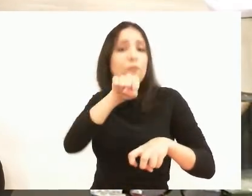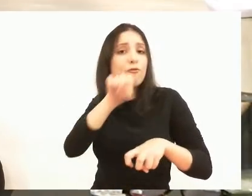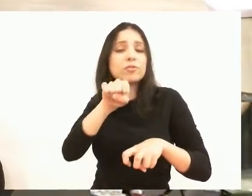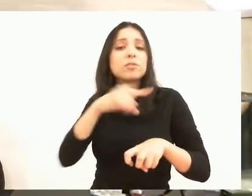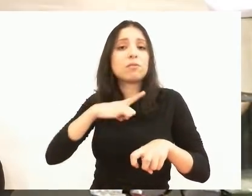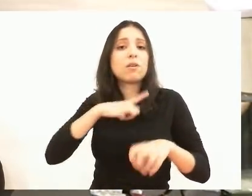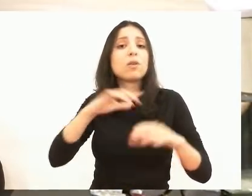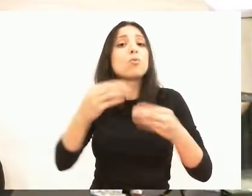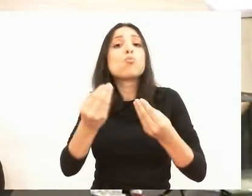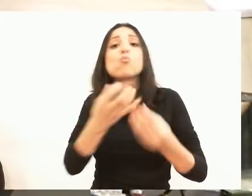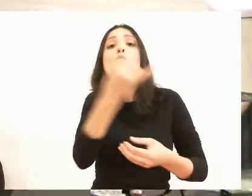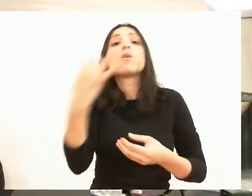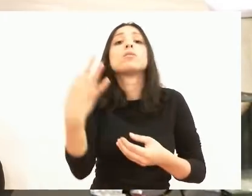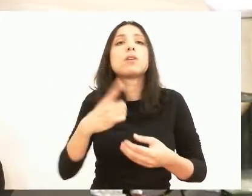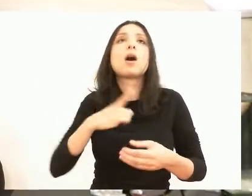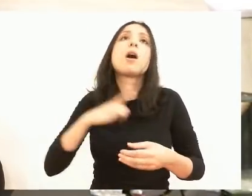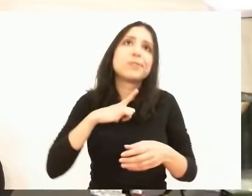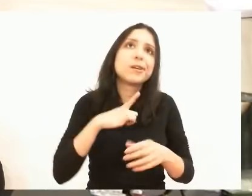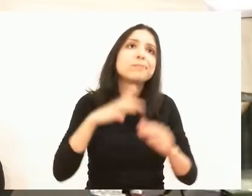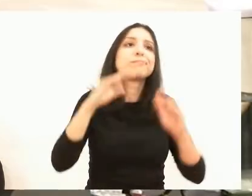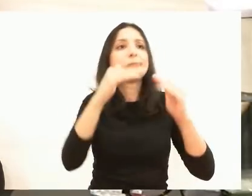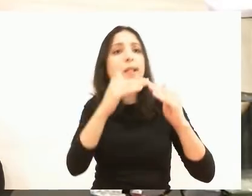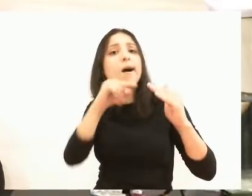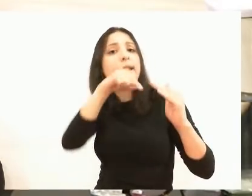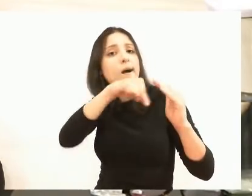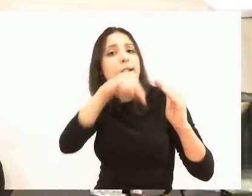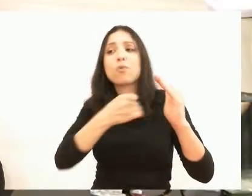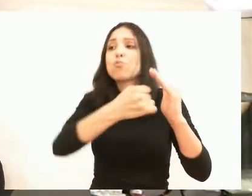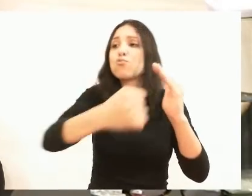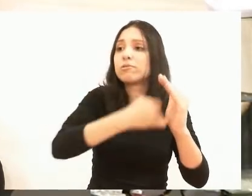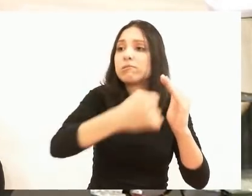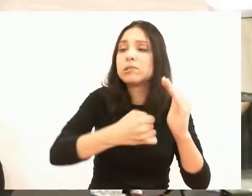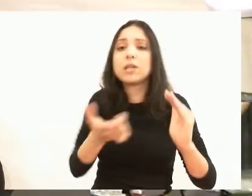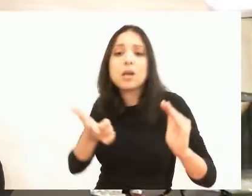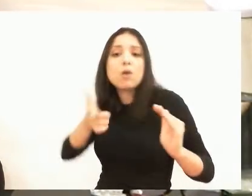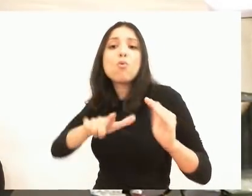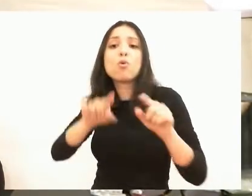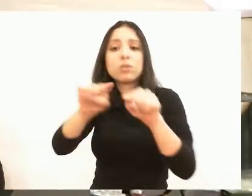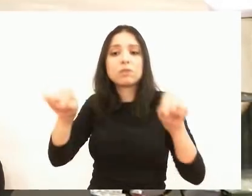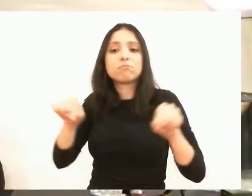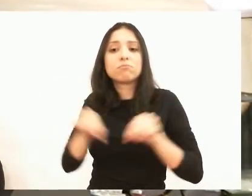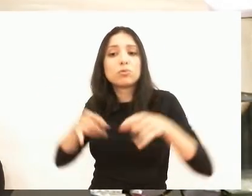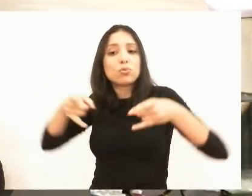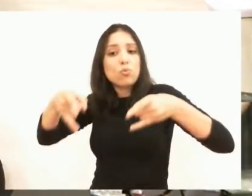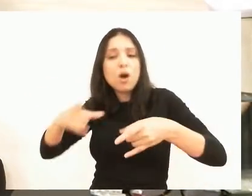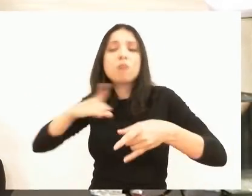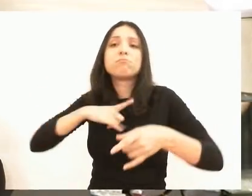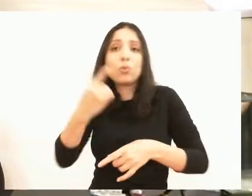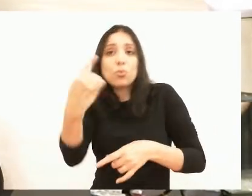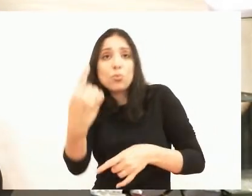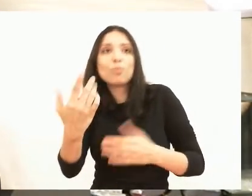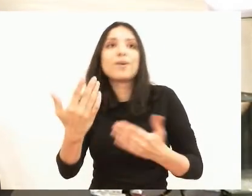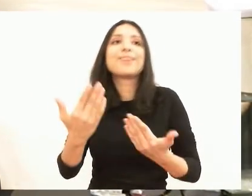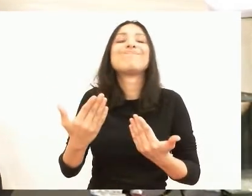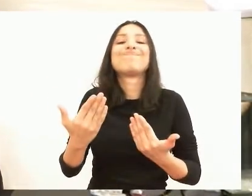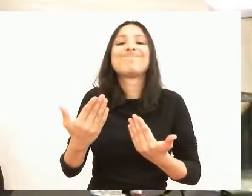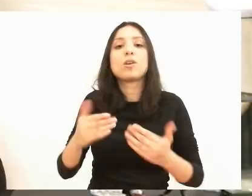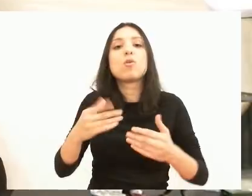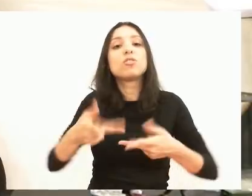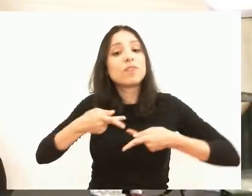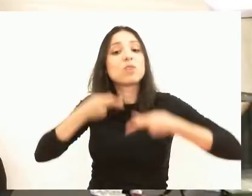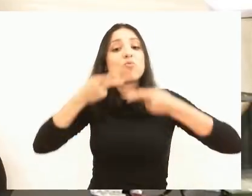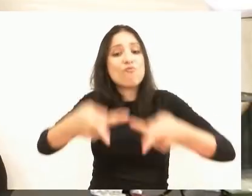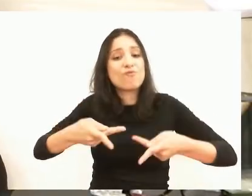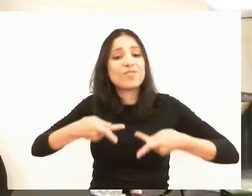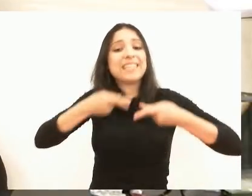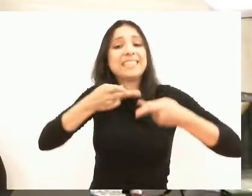cozinha depois eu tenho uma cadeira lá no escritório depois então o tempo inteiro nós somos convidados o corpo sem cadu como